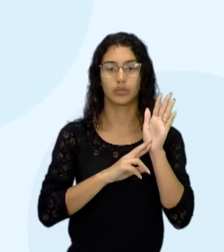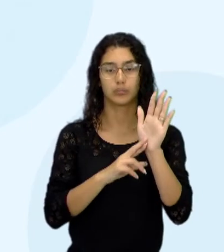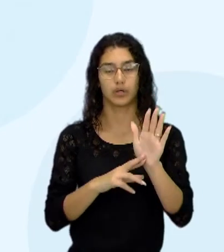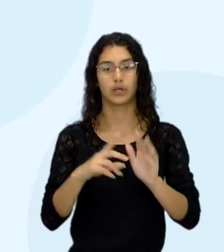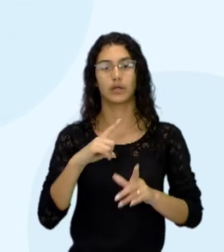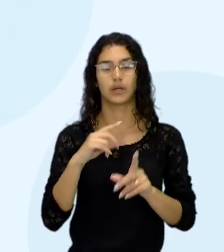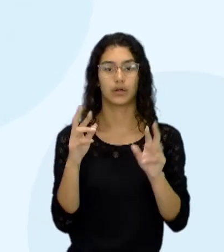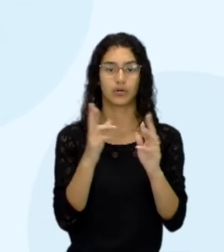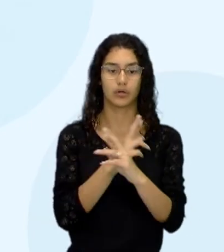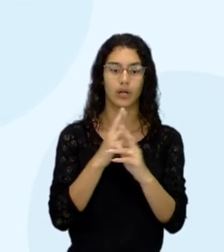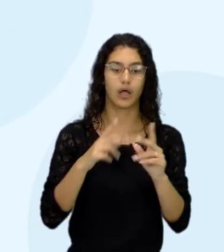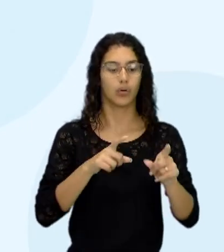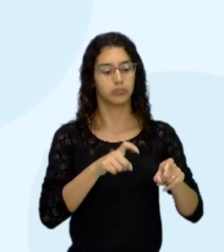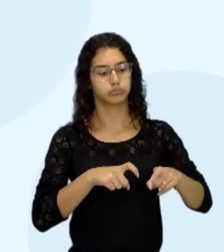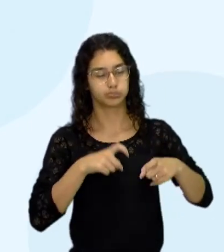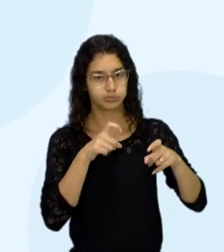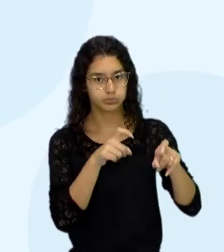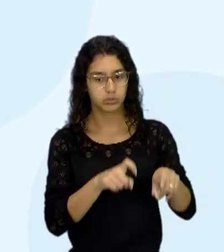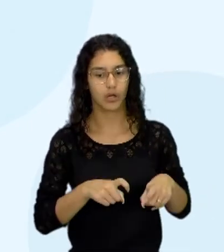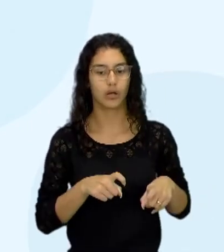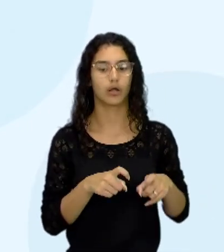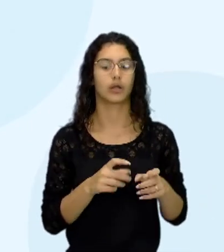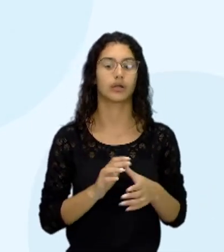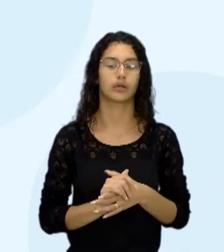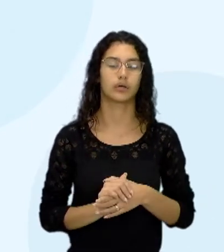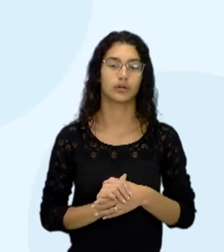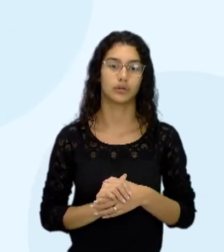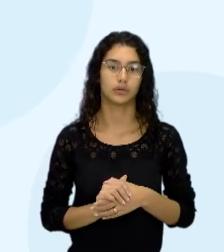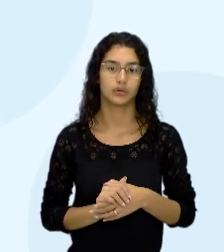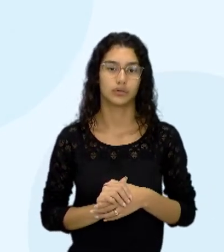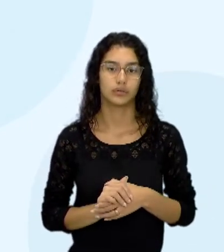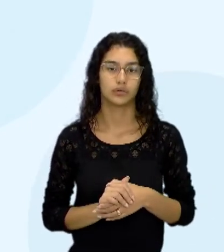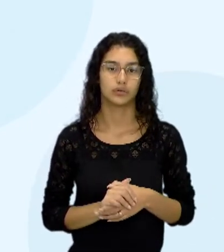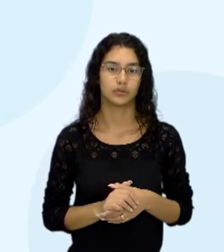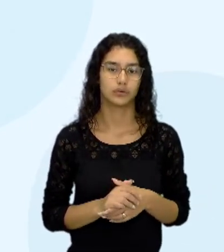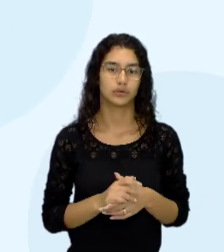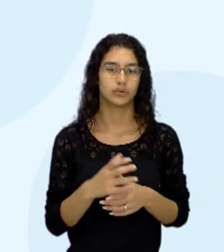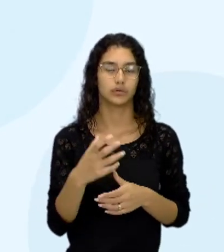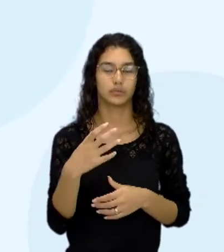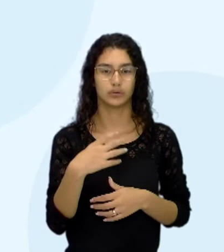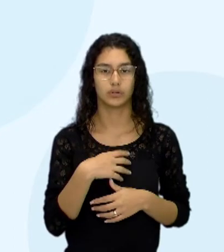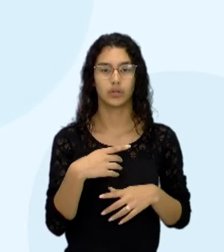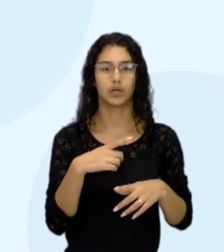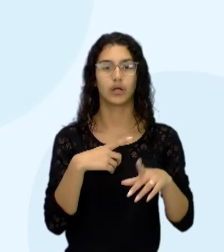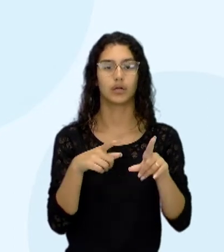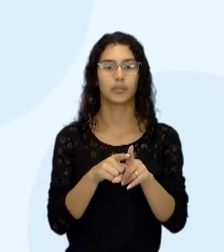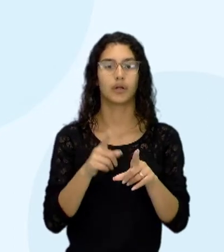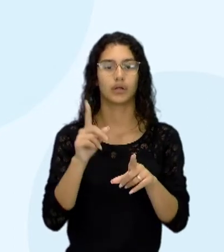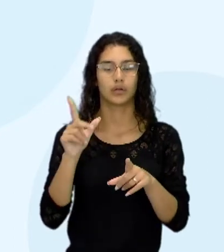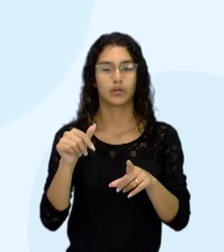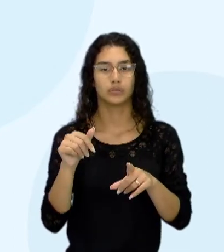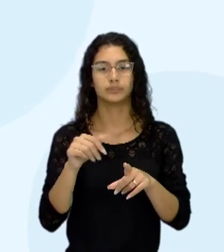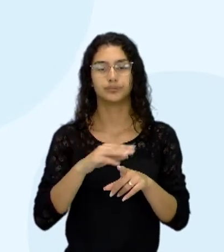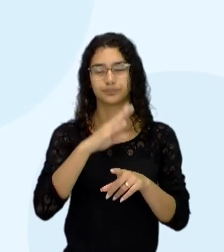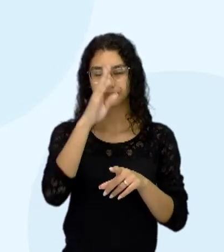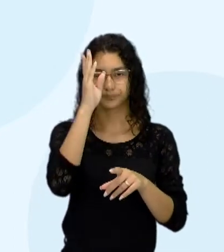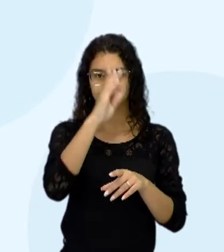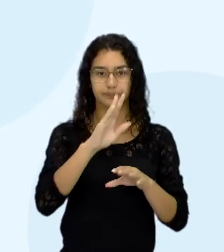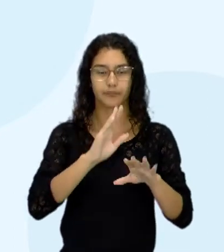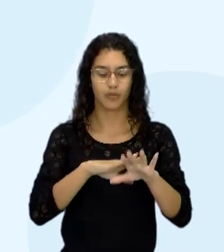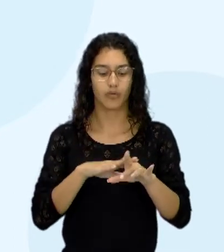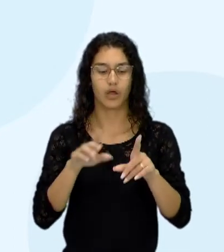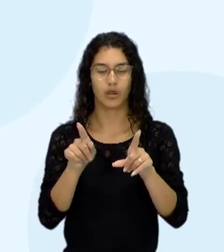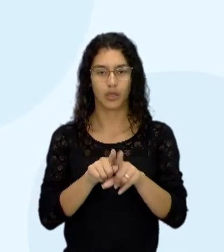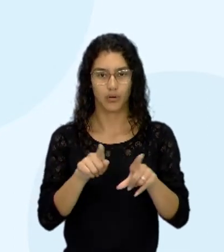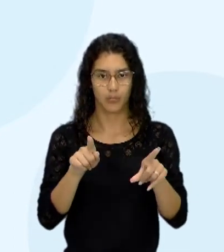ver com a colheita, que tem a ver com a questão dos commodities, né, que são aqueles grãos que o Brasil produz